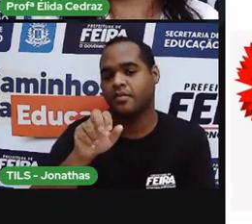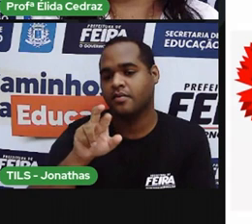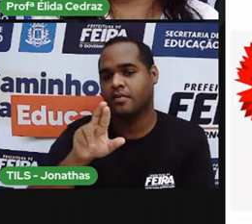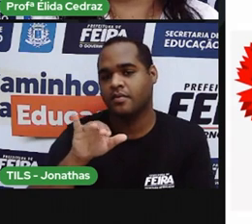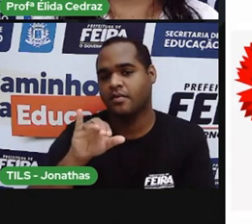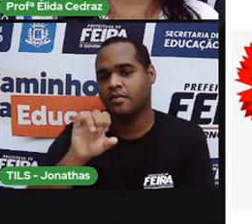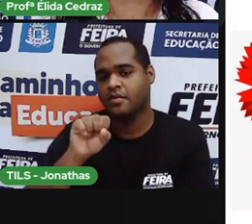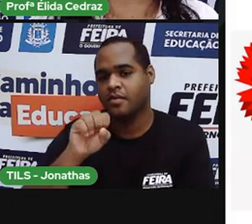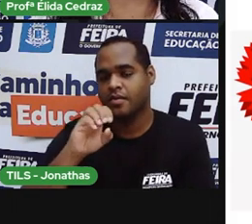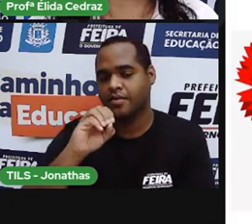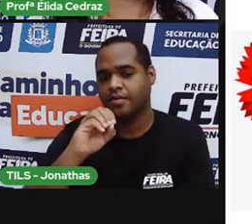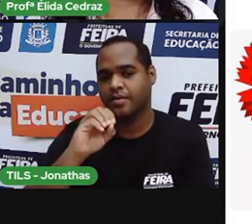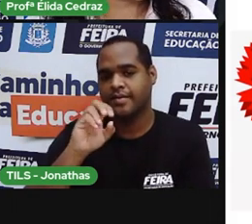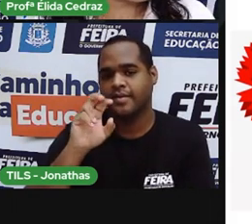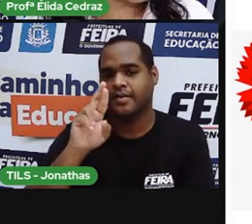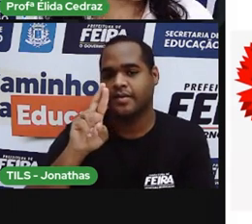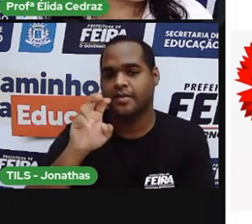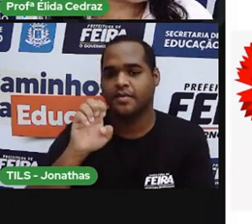riso,